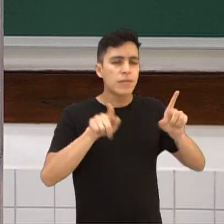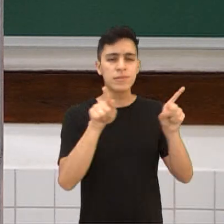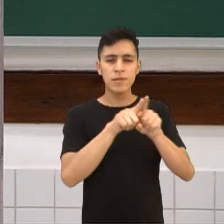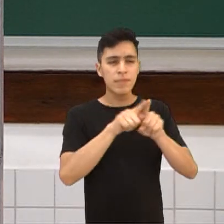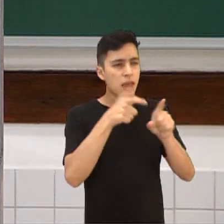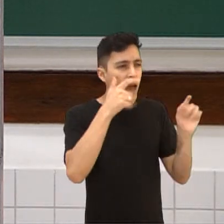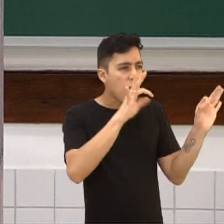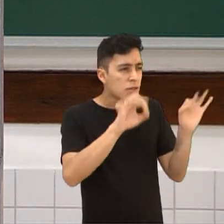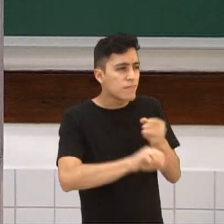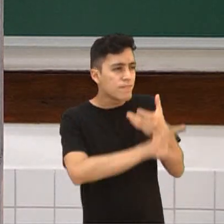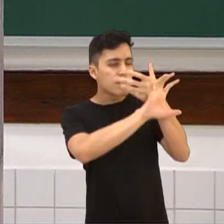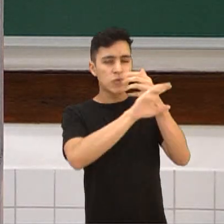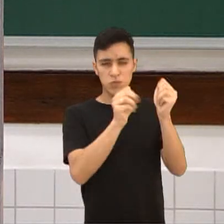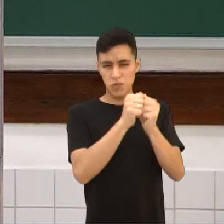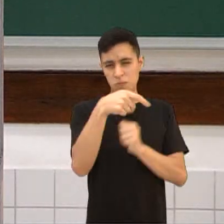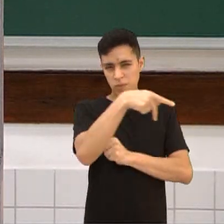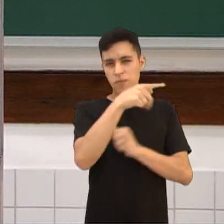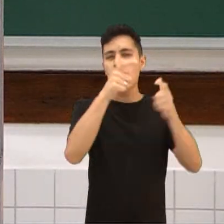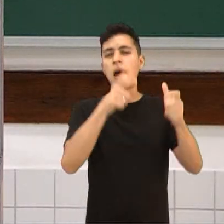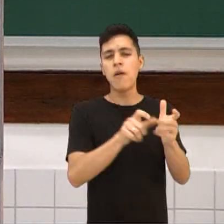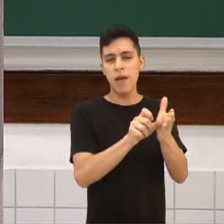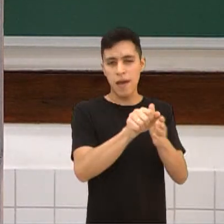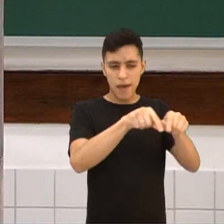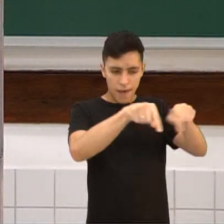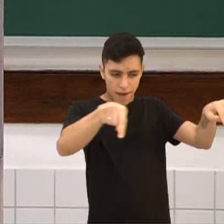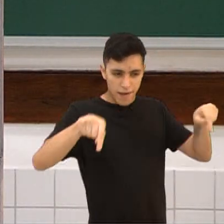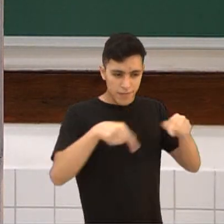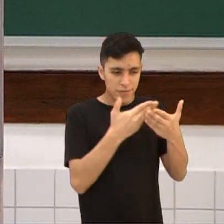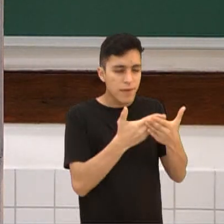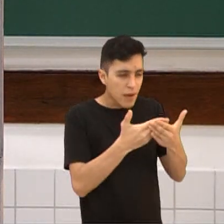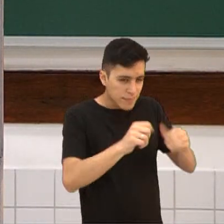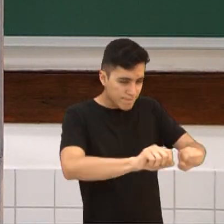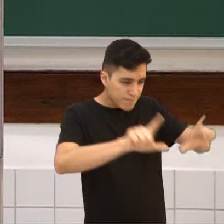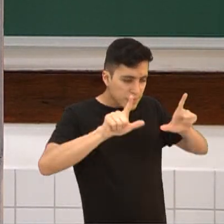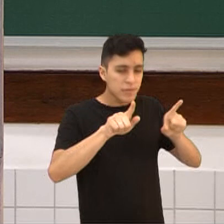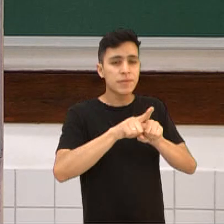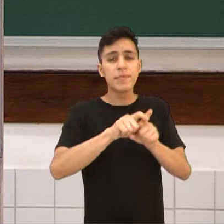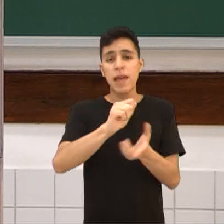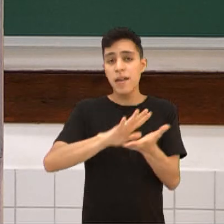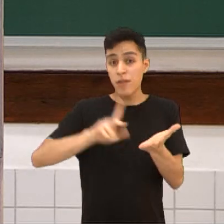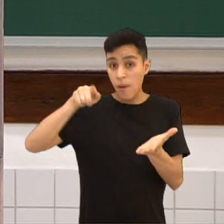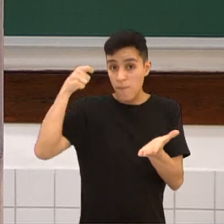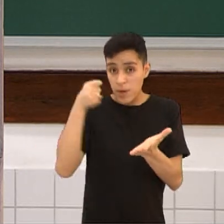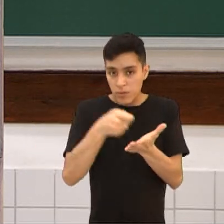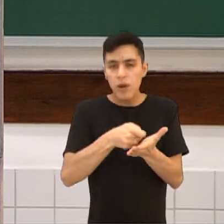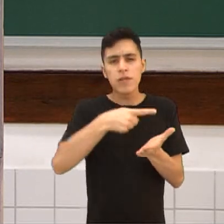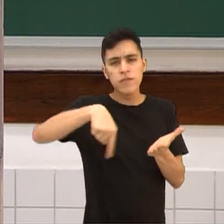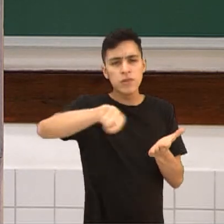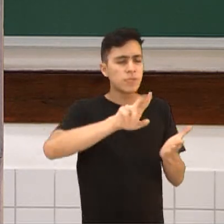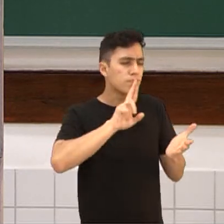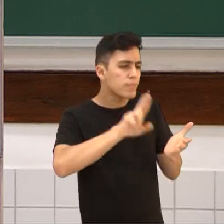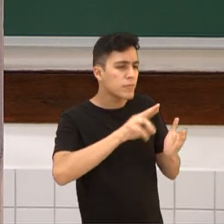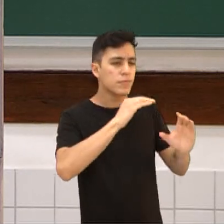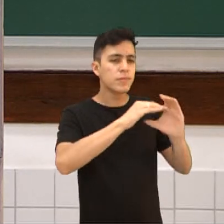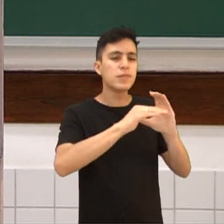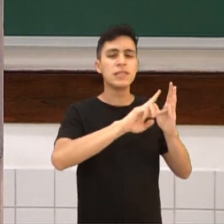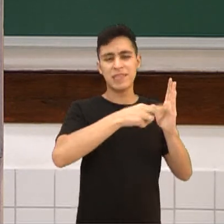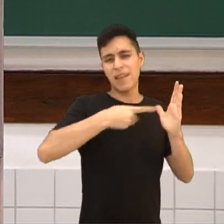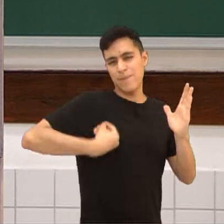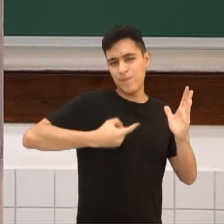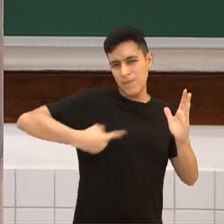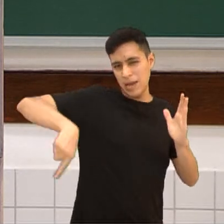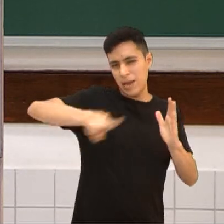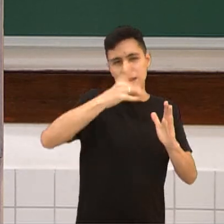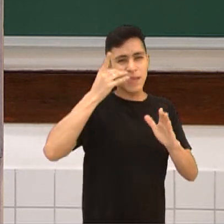os meetings dos seus professores no Classroom, né, e entregar aquela atividade obrigatória também que vale como presença, muito importante. E